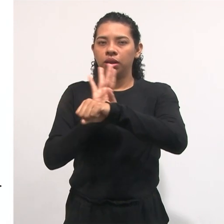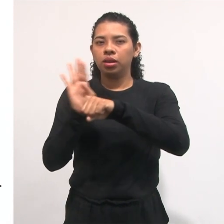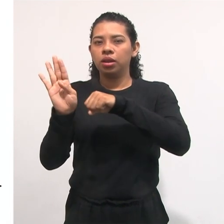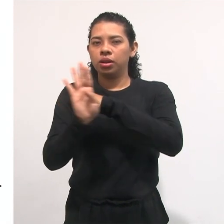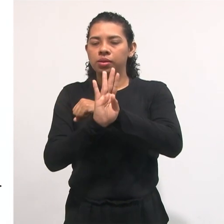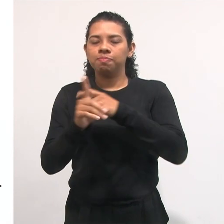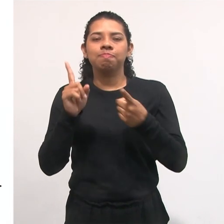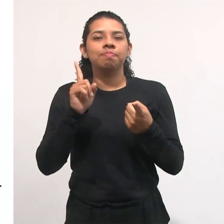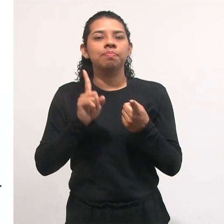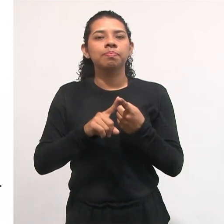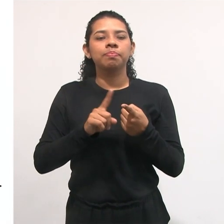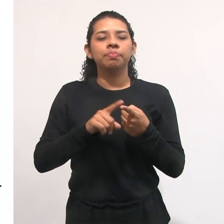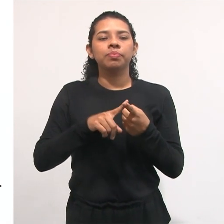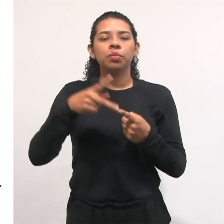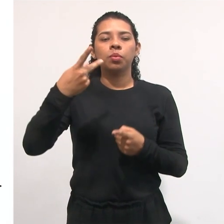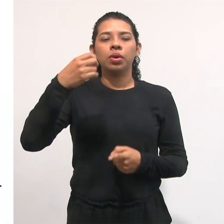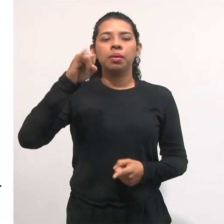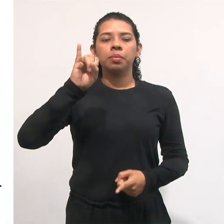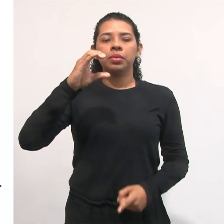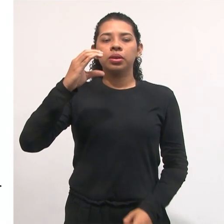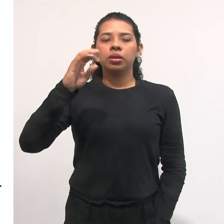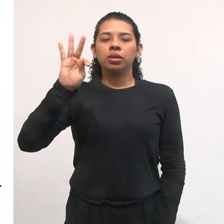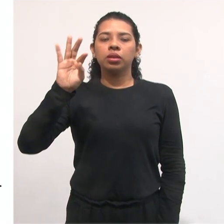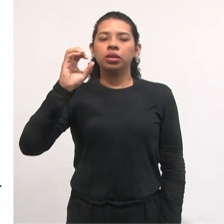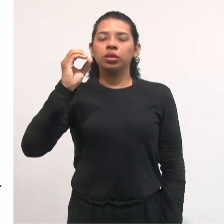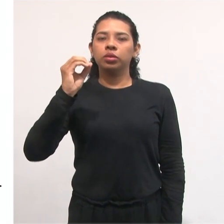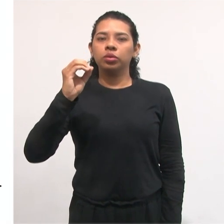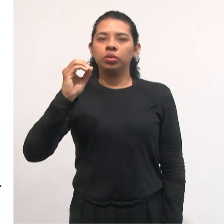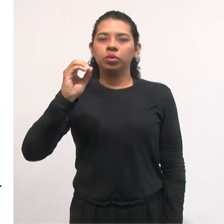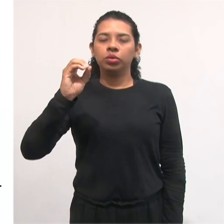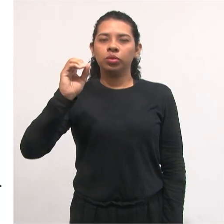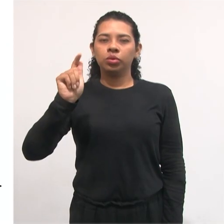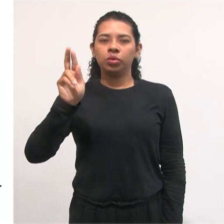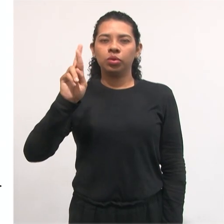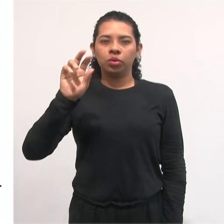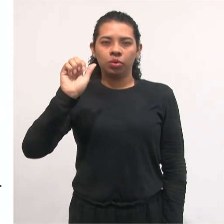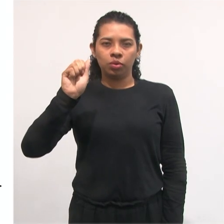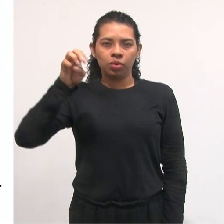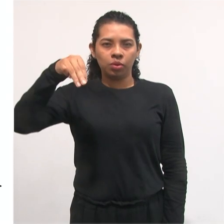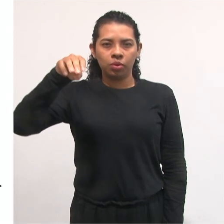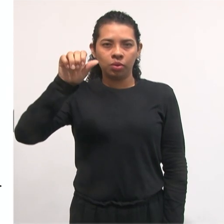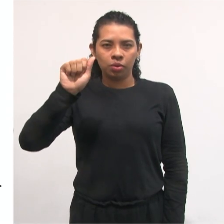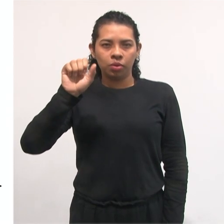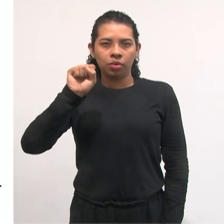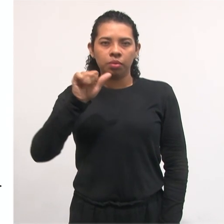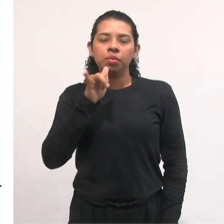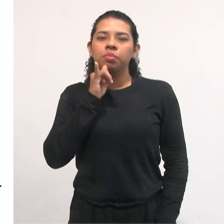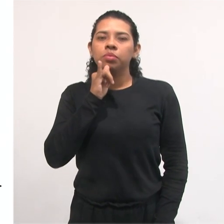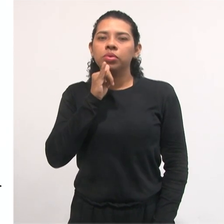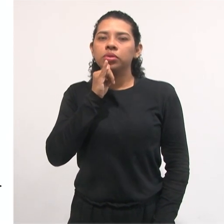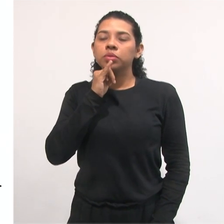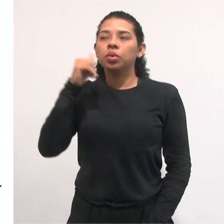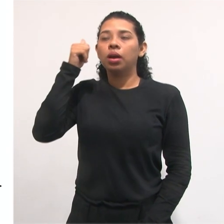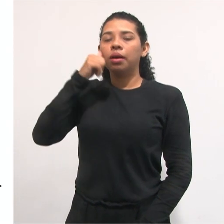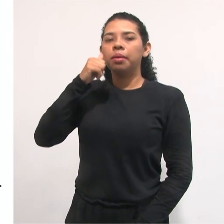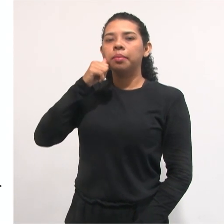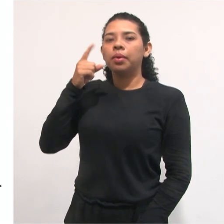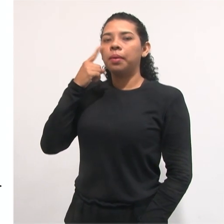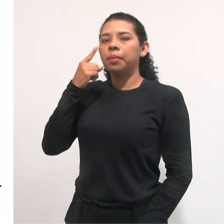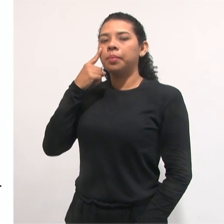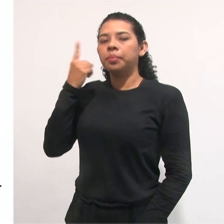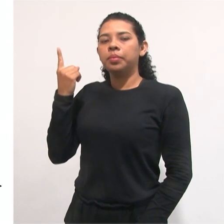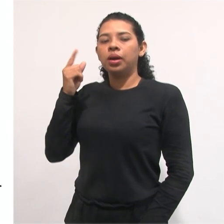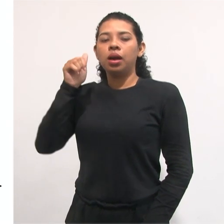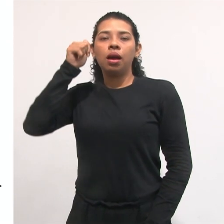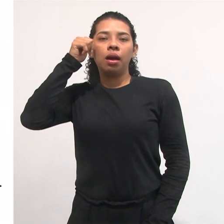Pictogramas, né? E aqui, por exemplo, vida pública das mulheres e a tomada de decisão. E aí você coloca as mulheres